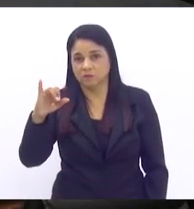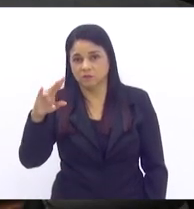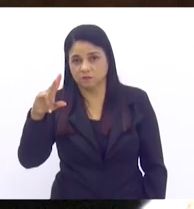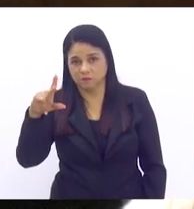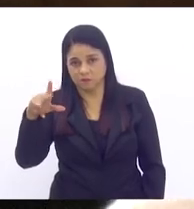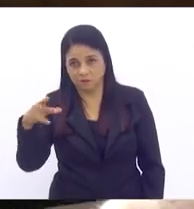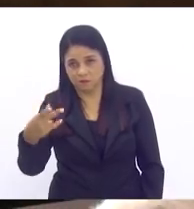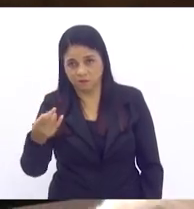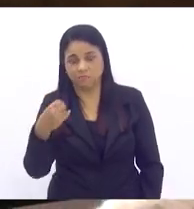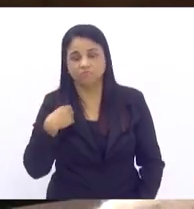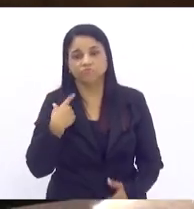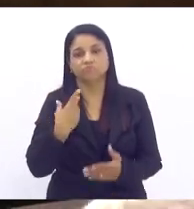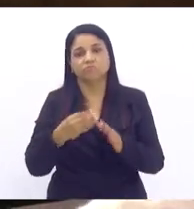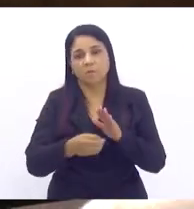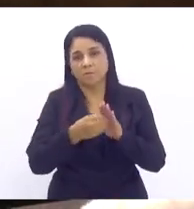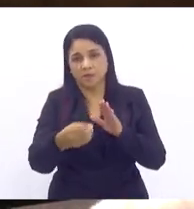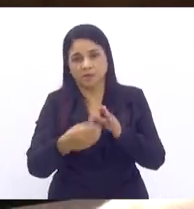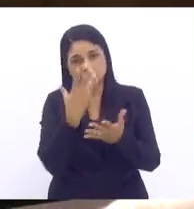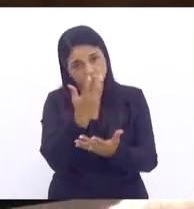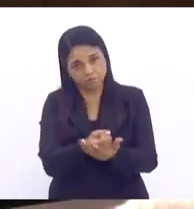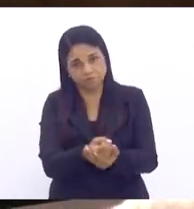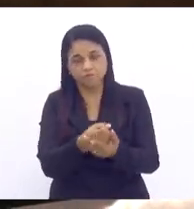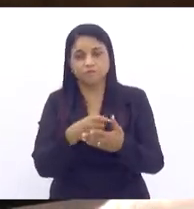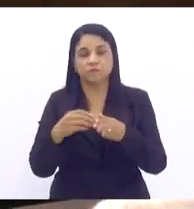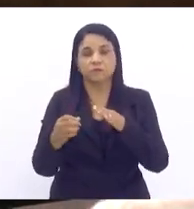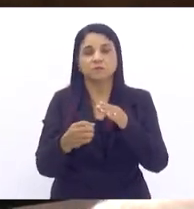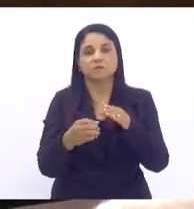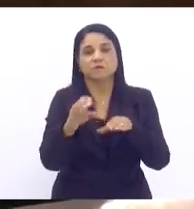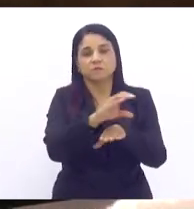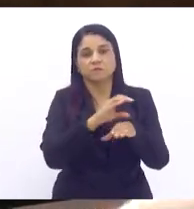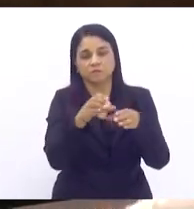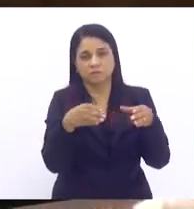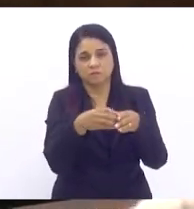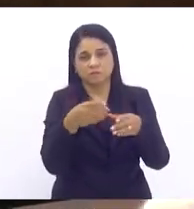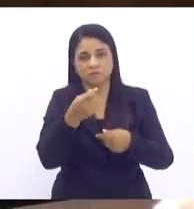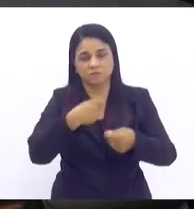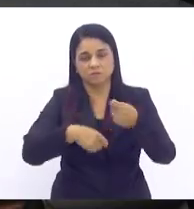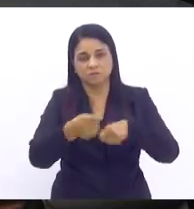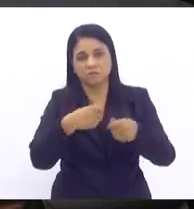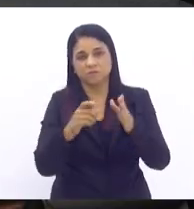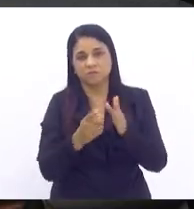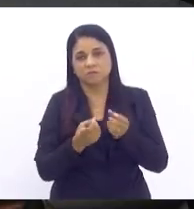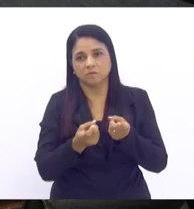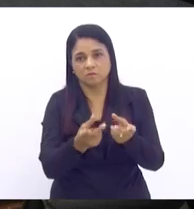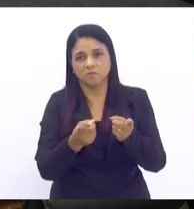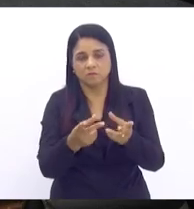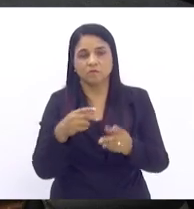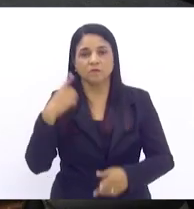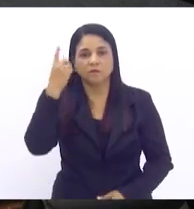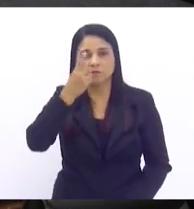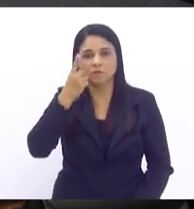Parecer favorável. Pela Comissão de Economia, Indústria e Comércio, deputado Anderson Moraes.